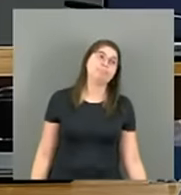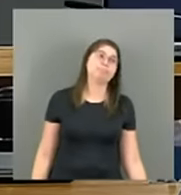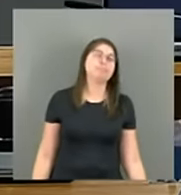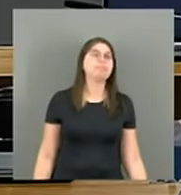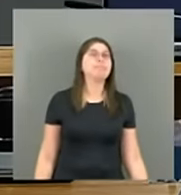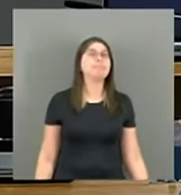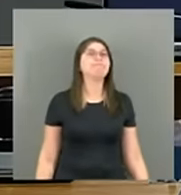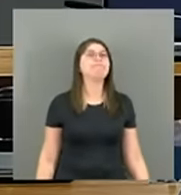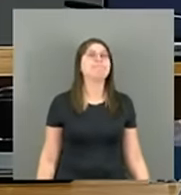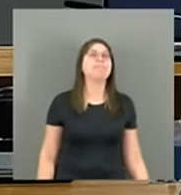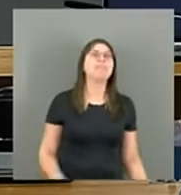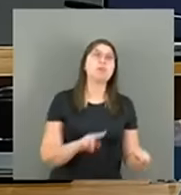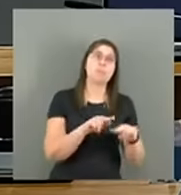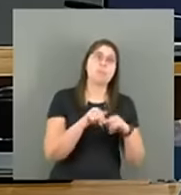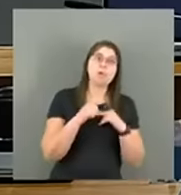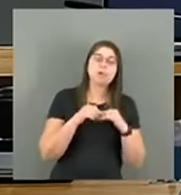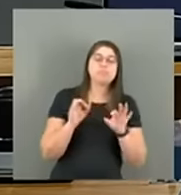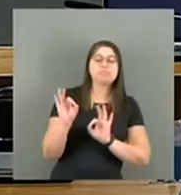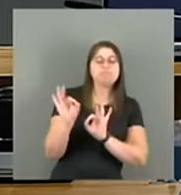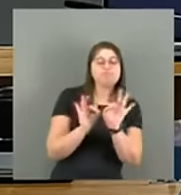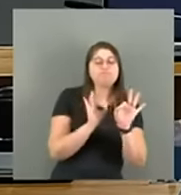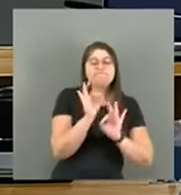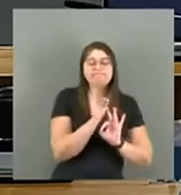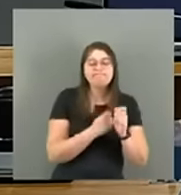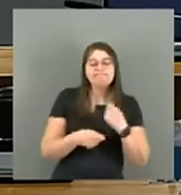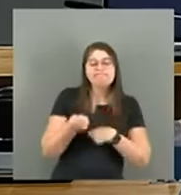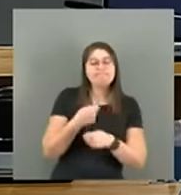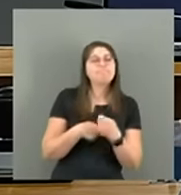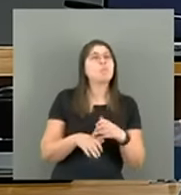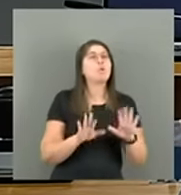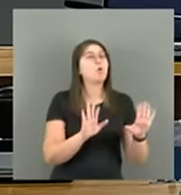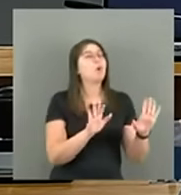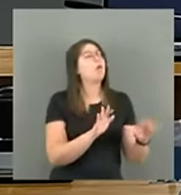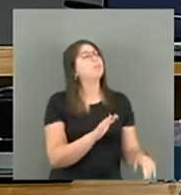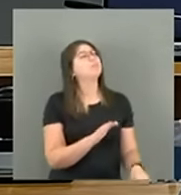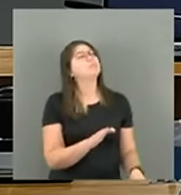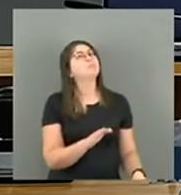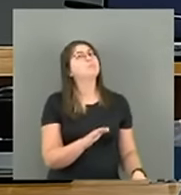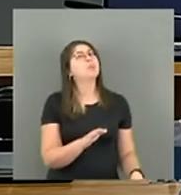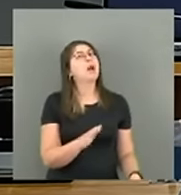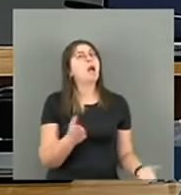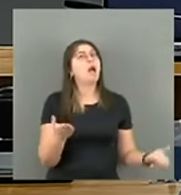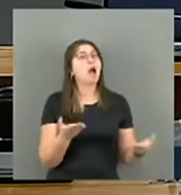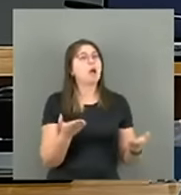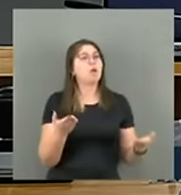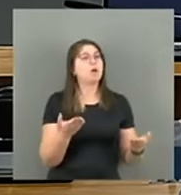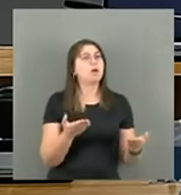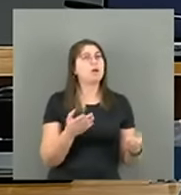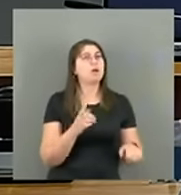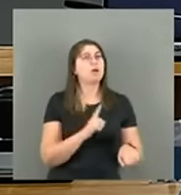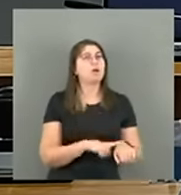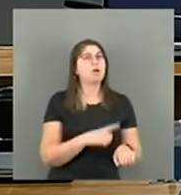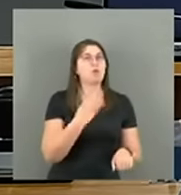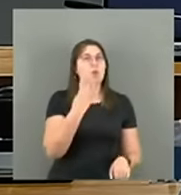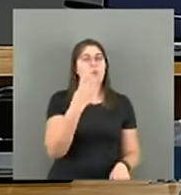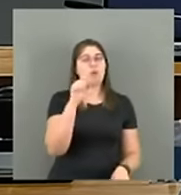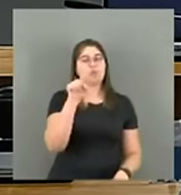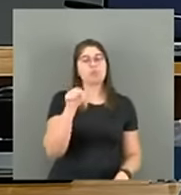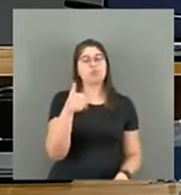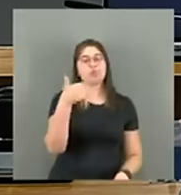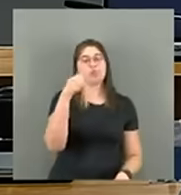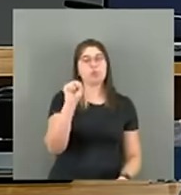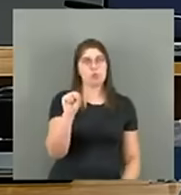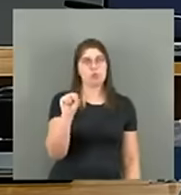Por isso, mais alguma coisa a gente faz, né? William, agora são rigorosamente 4h18 da